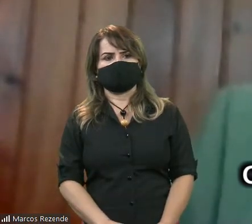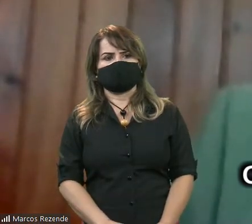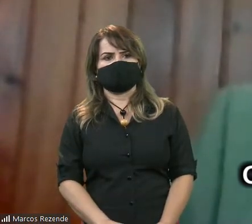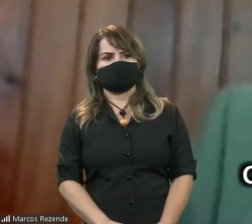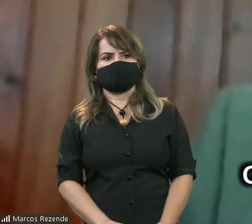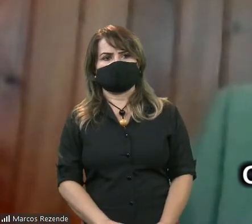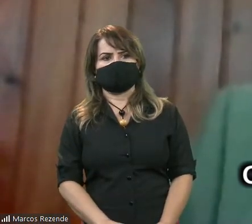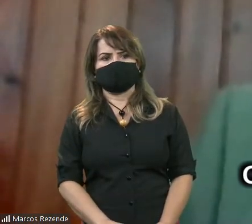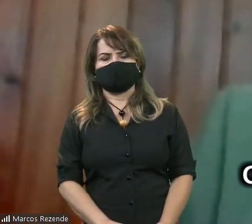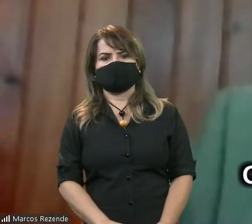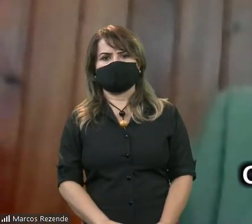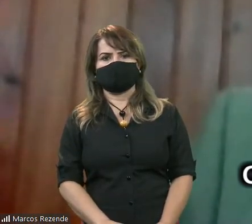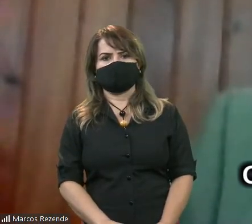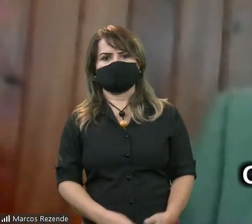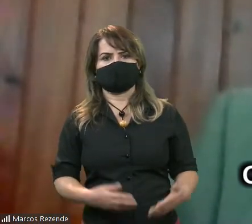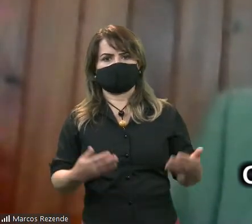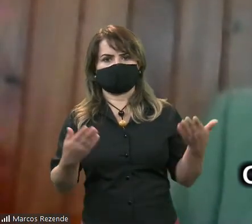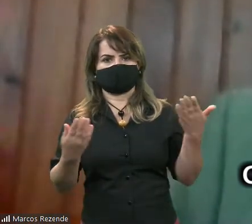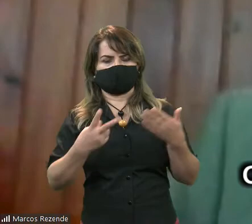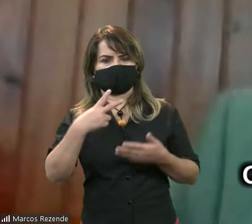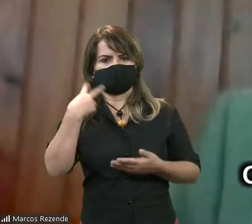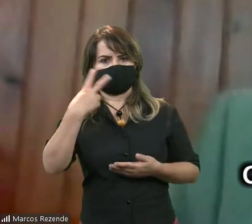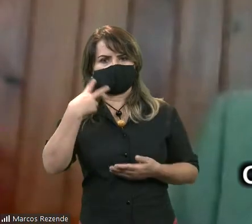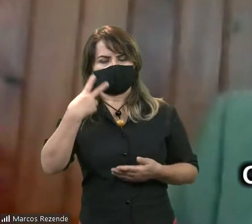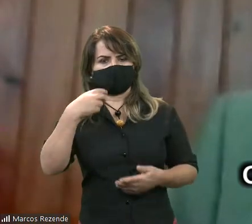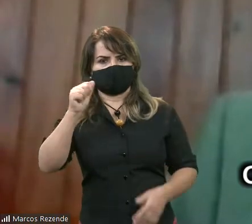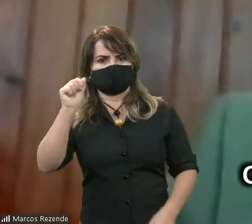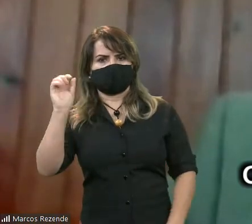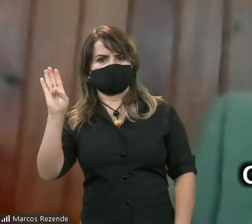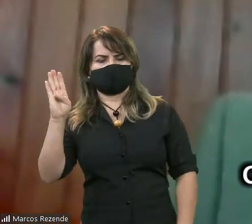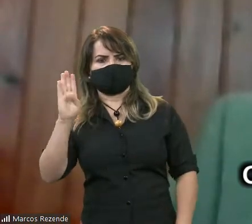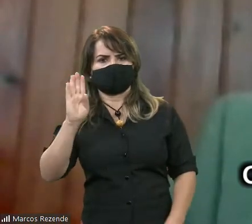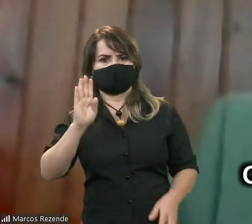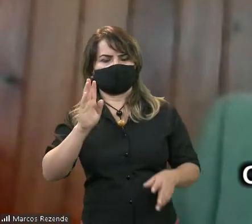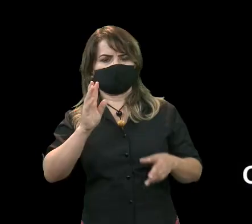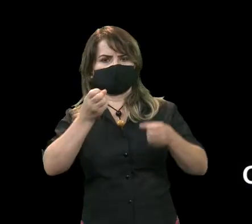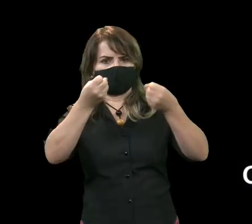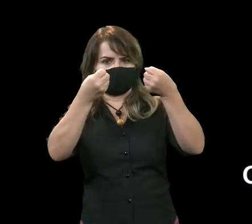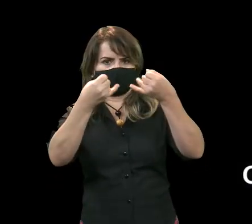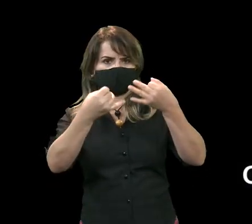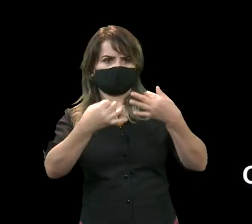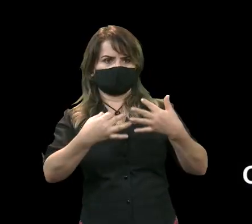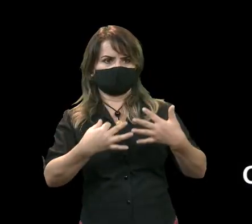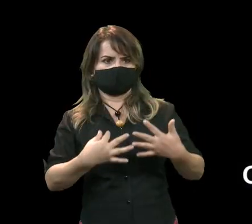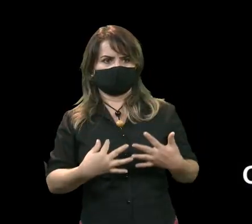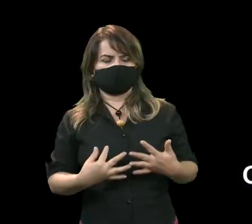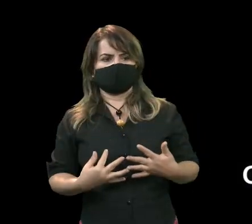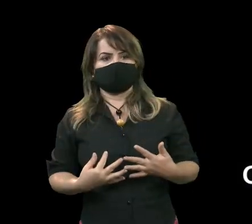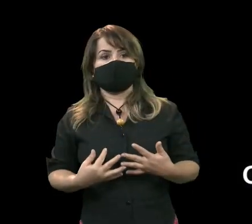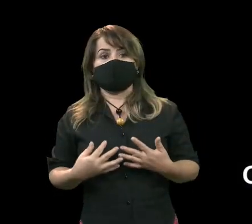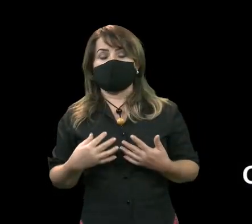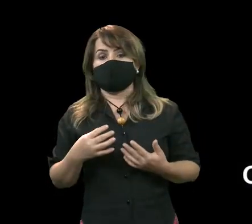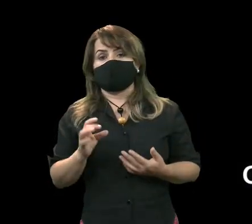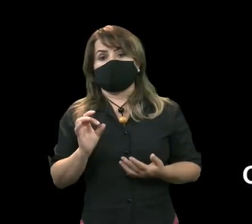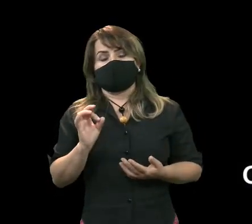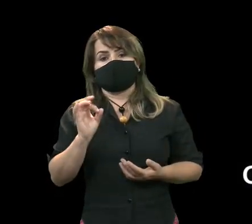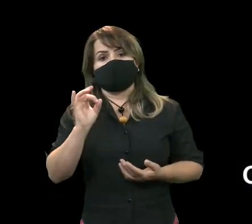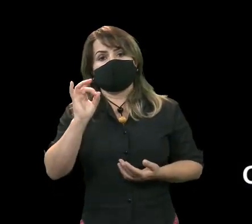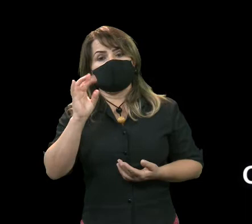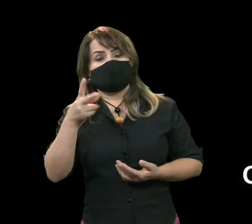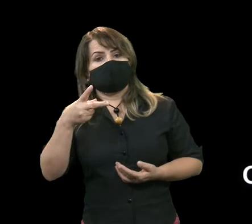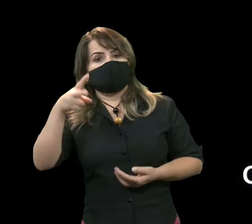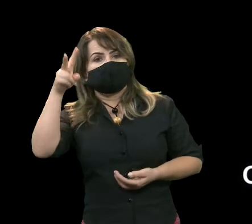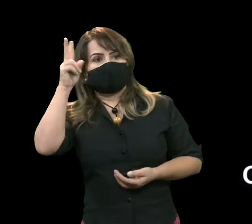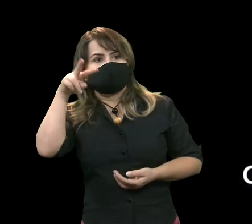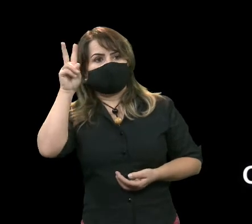Com a palavra, questão de ordem, vereador Albuquerque. Senhor presidente, só para me recapitular.